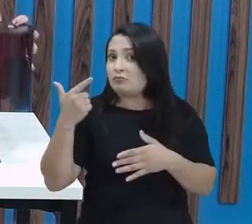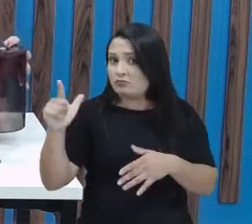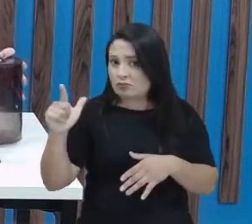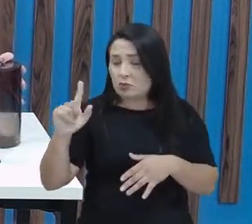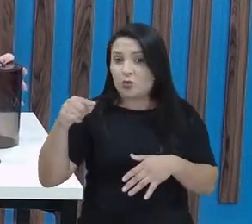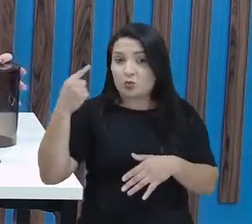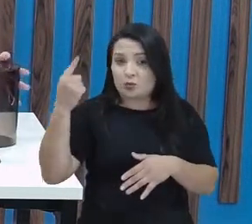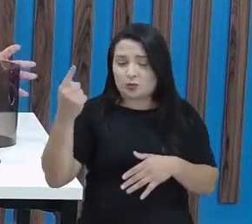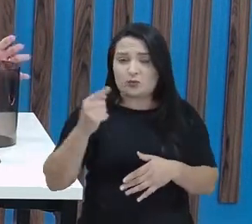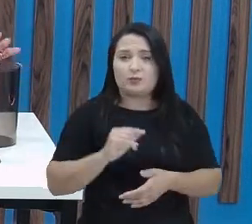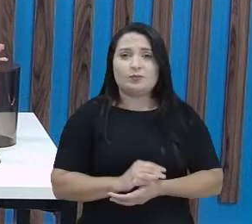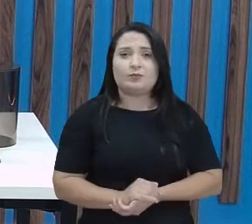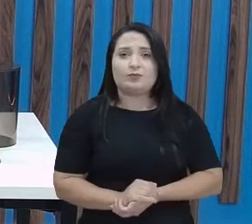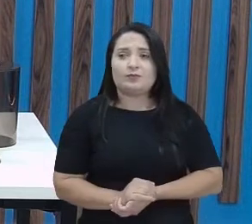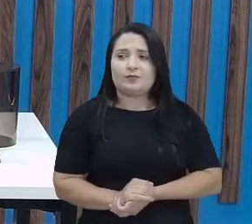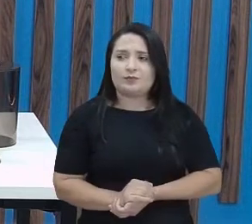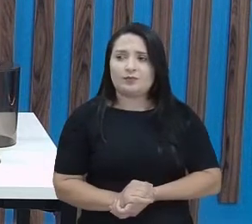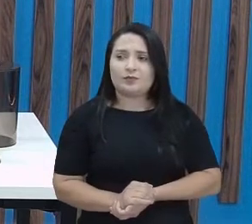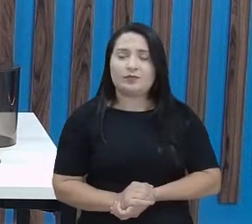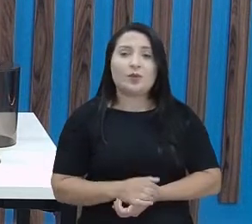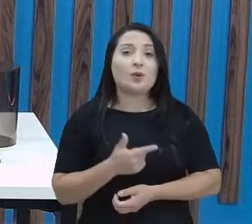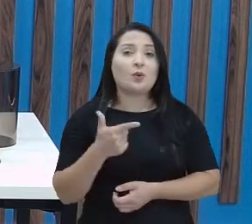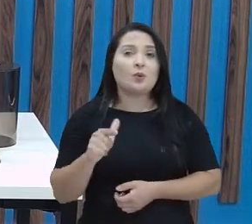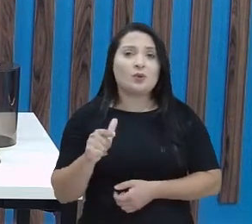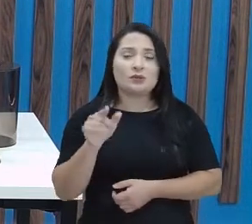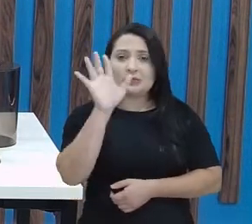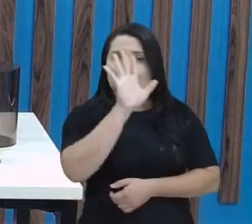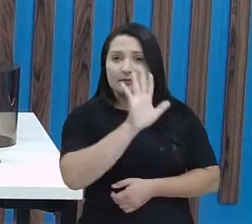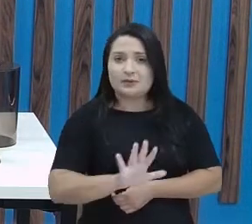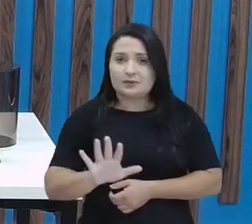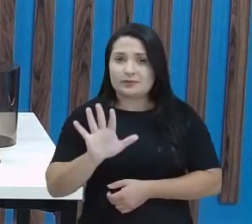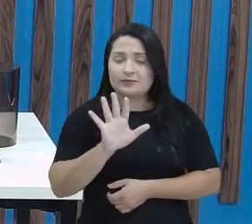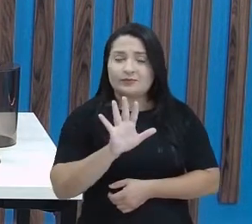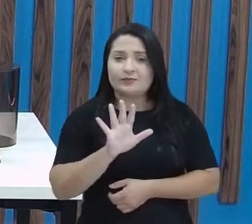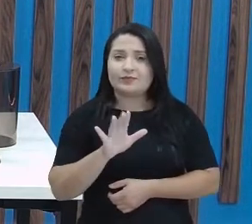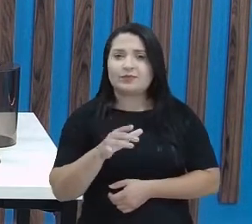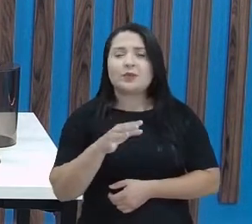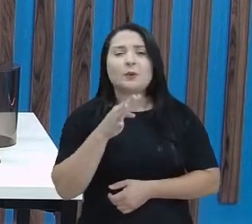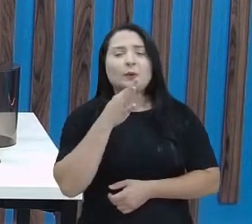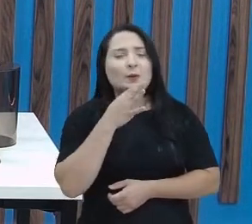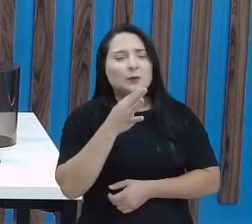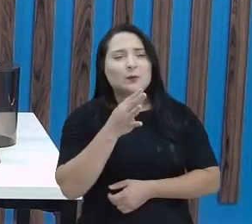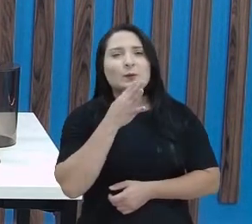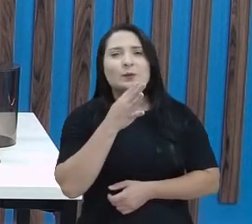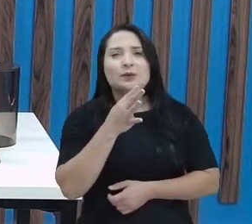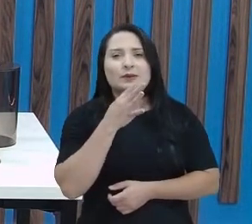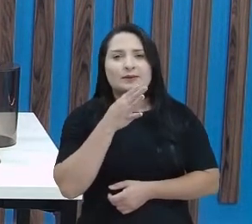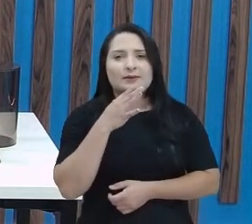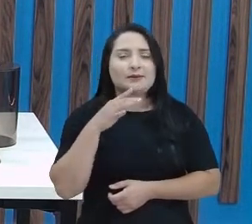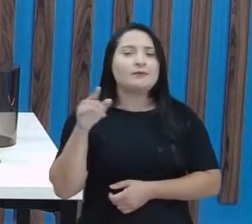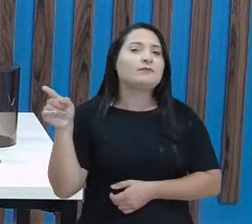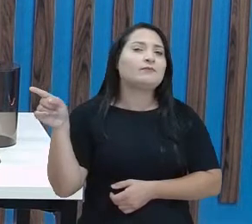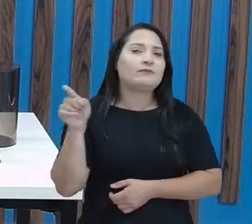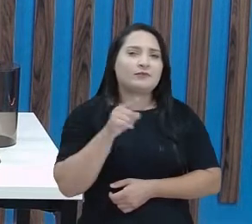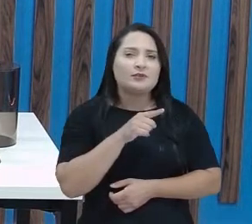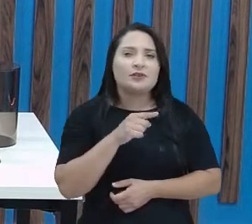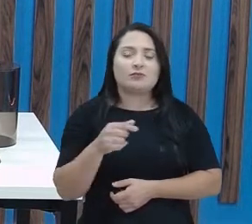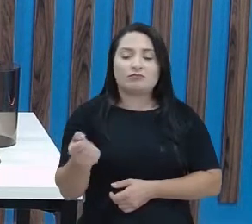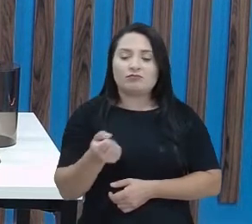ok? E esta outra figura também, bem conhecida, quando vocês